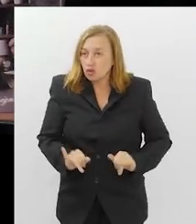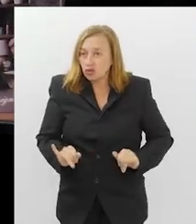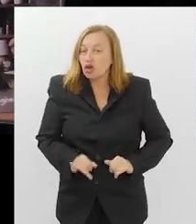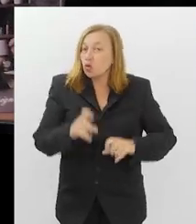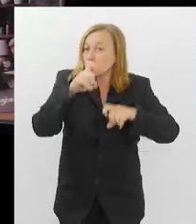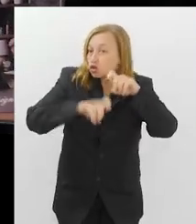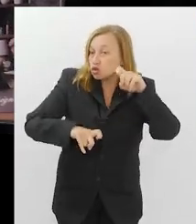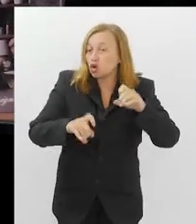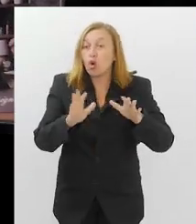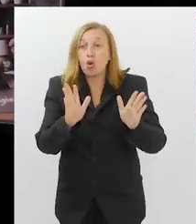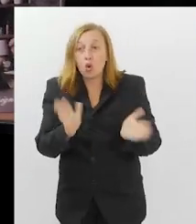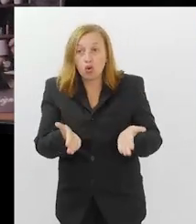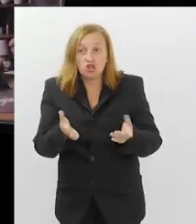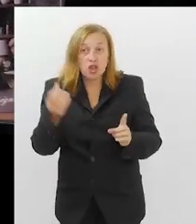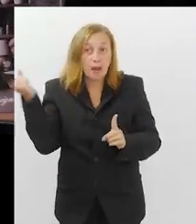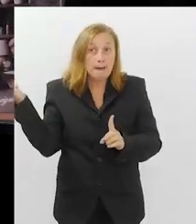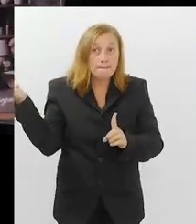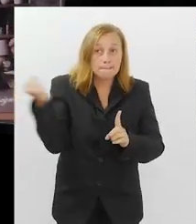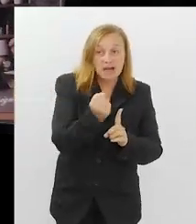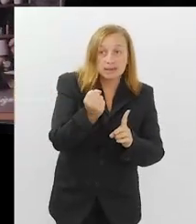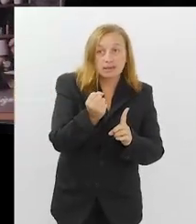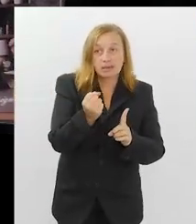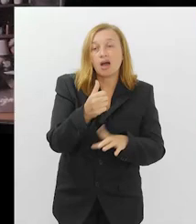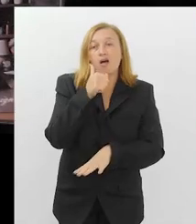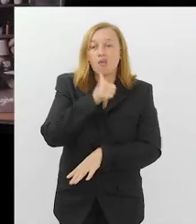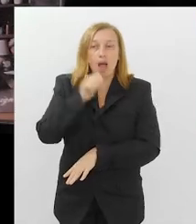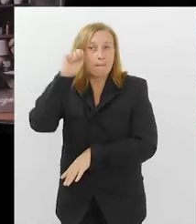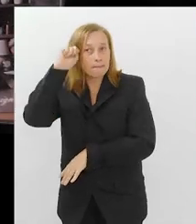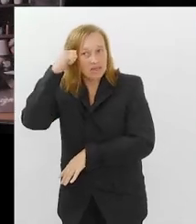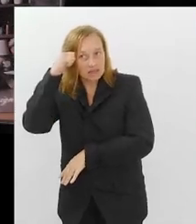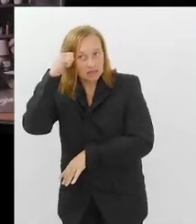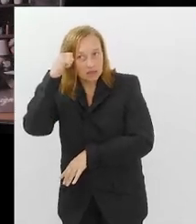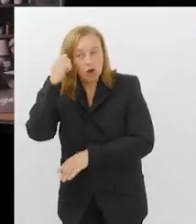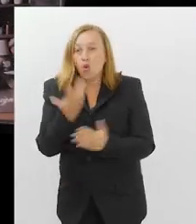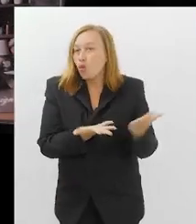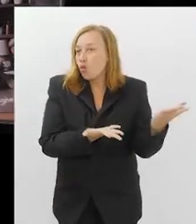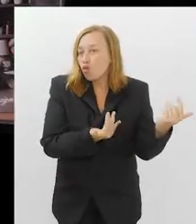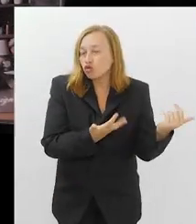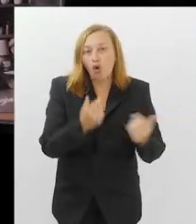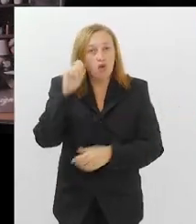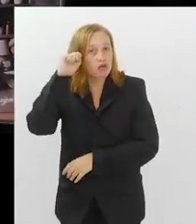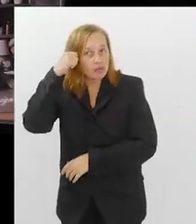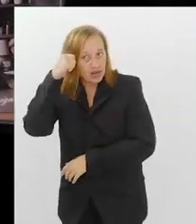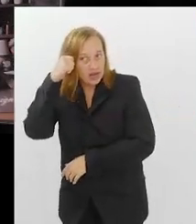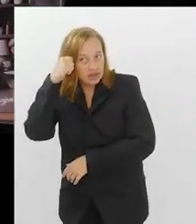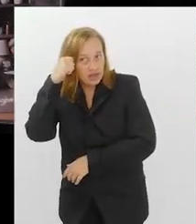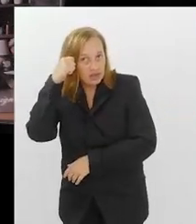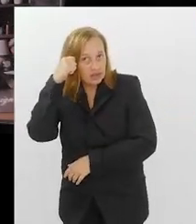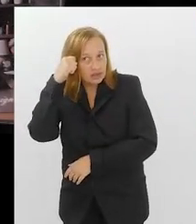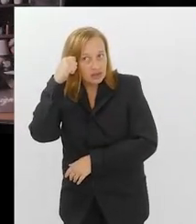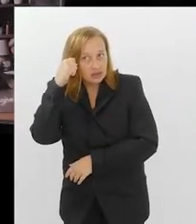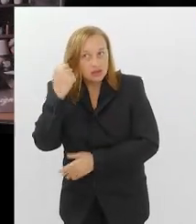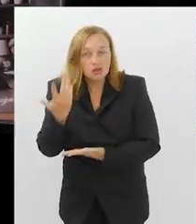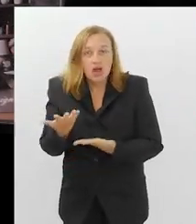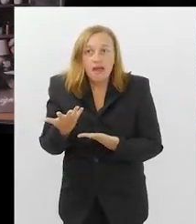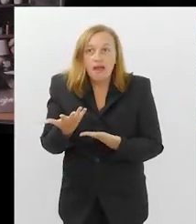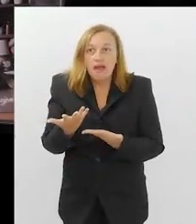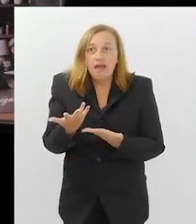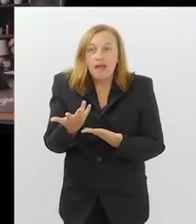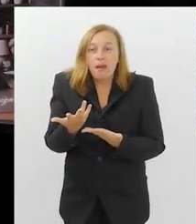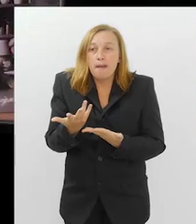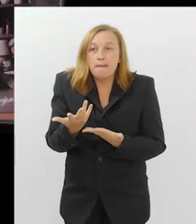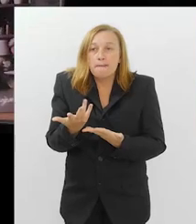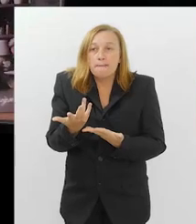estupro. Hoje em dia, matar uma mulher preta, um jovem preto ou uma jovem preta